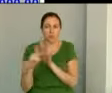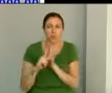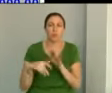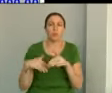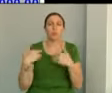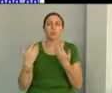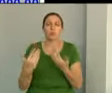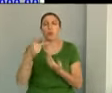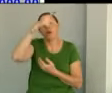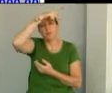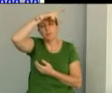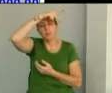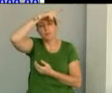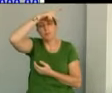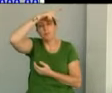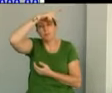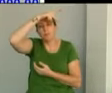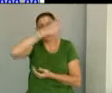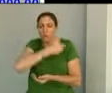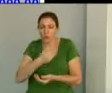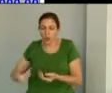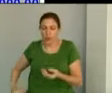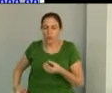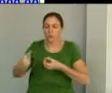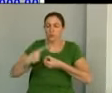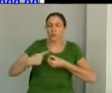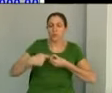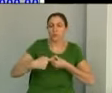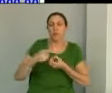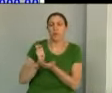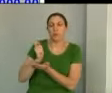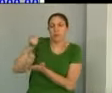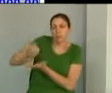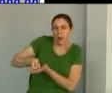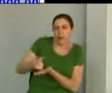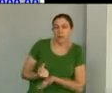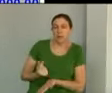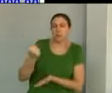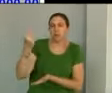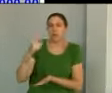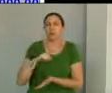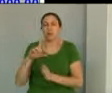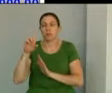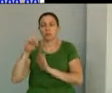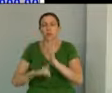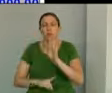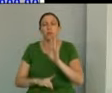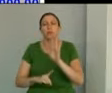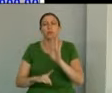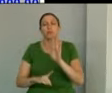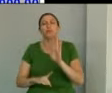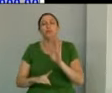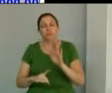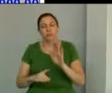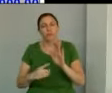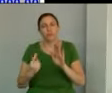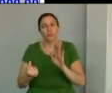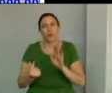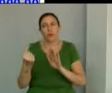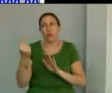a despesa da Câmara é a receita do município. Então, eles têm direito lá a um determinado valor previsto na Constituição. Então,